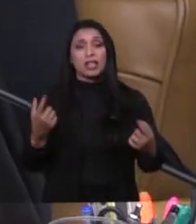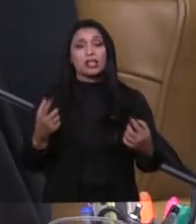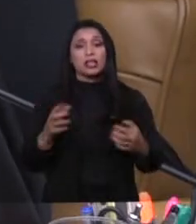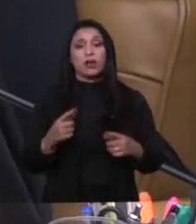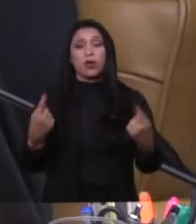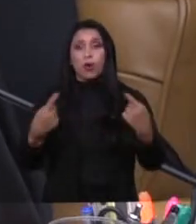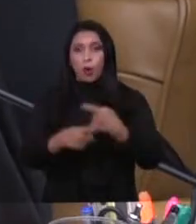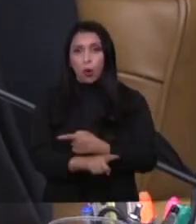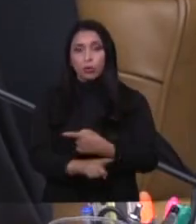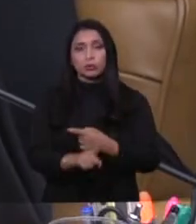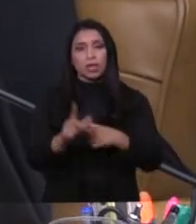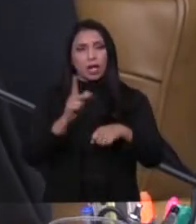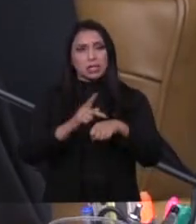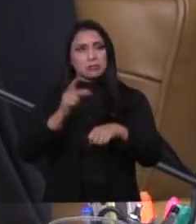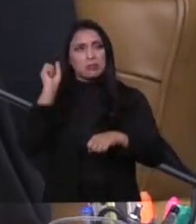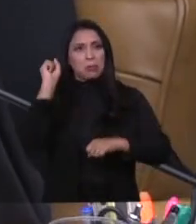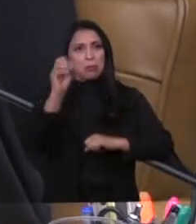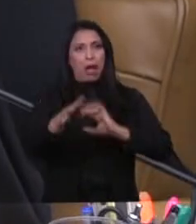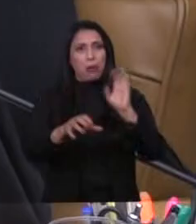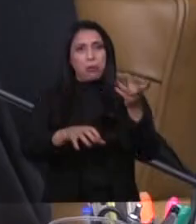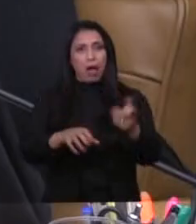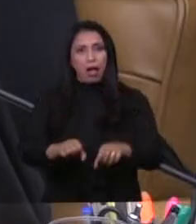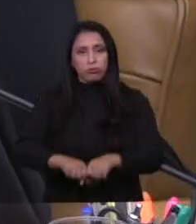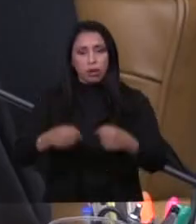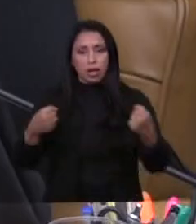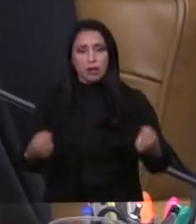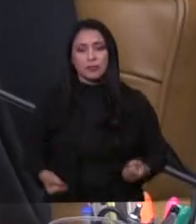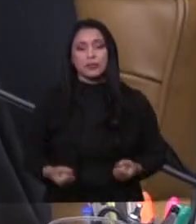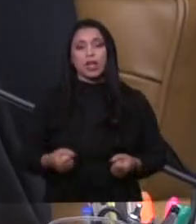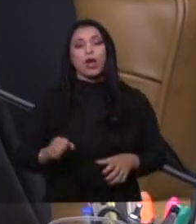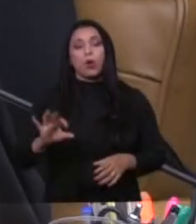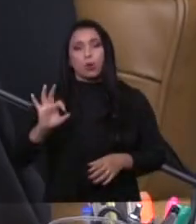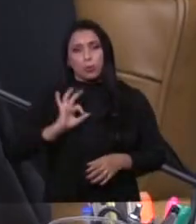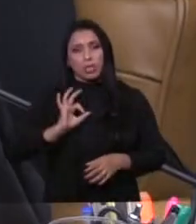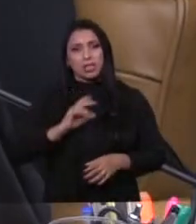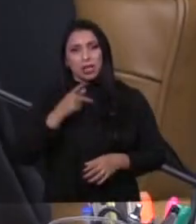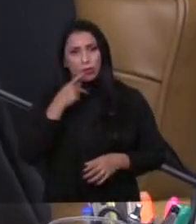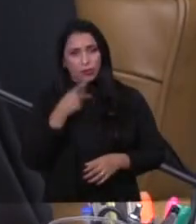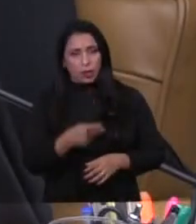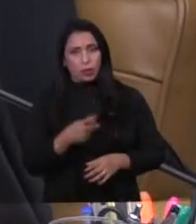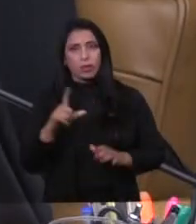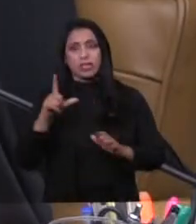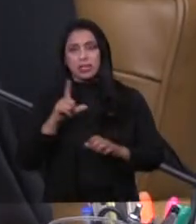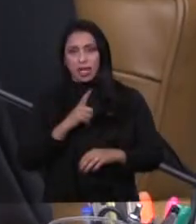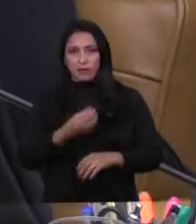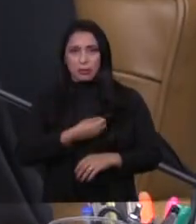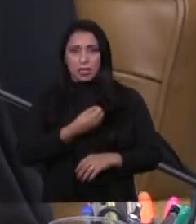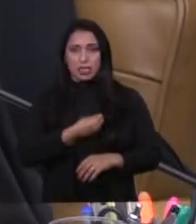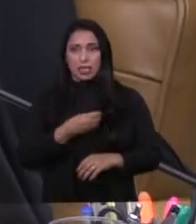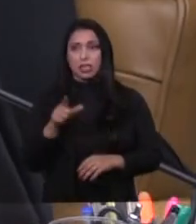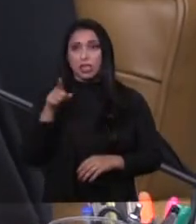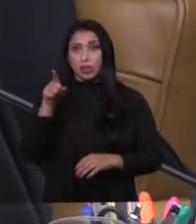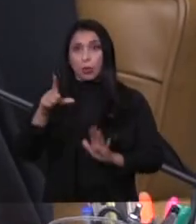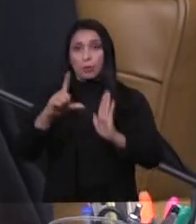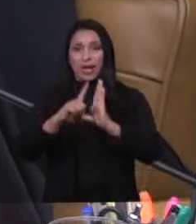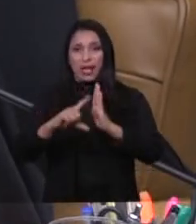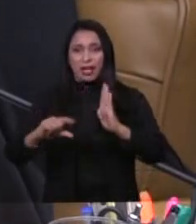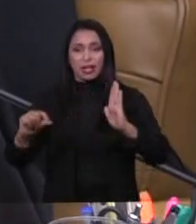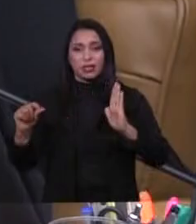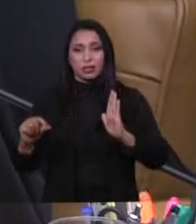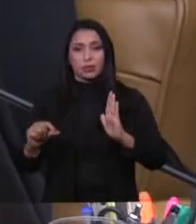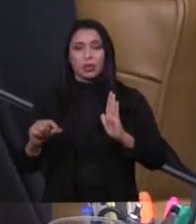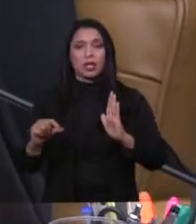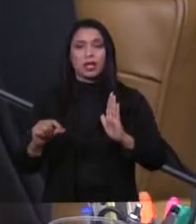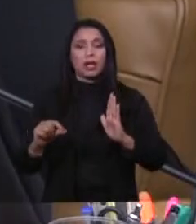Embora o major Natali, testemunha na ação penal 1502, tenha estado presente no Palácio do Planalto e não no Senado,